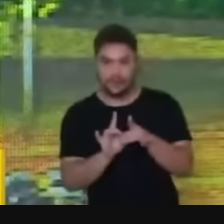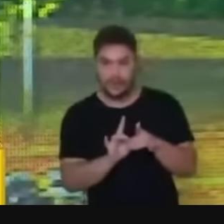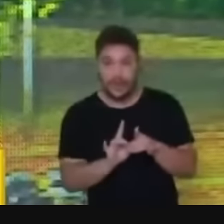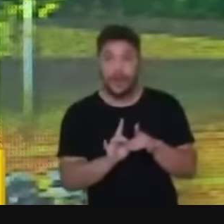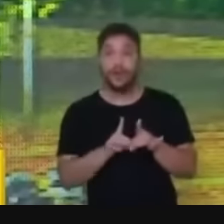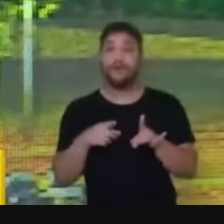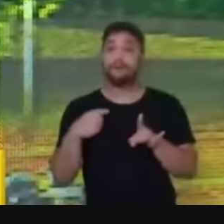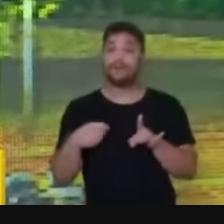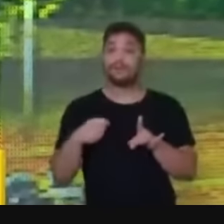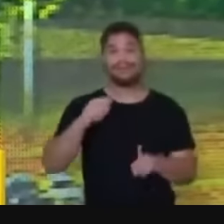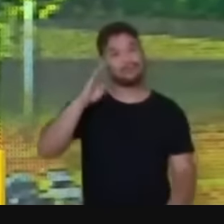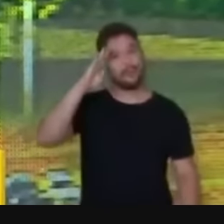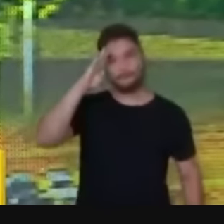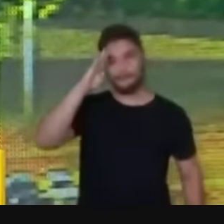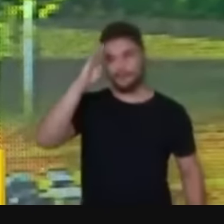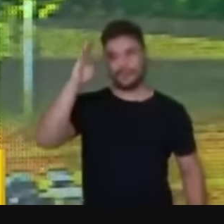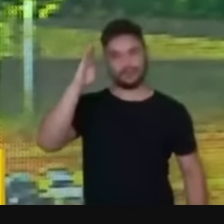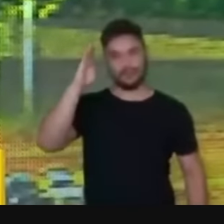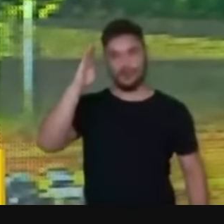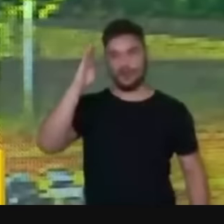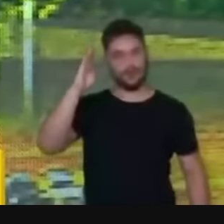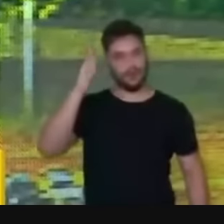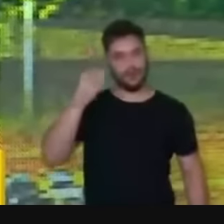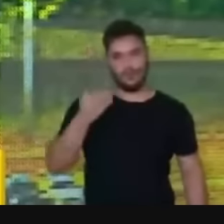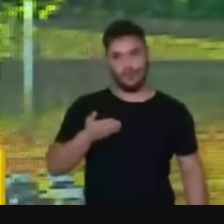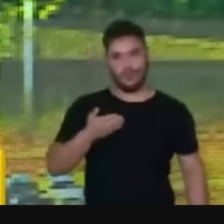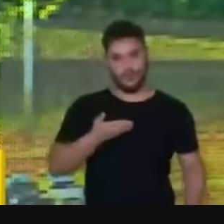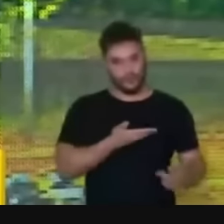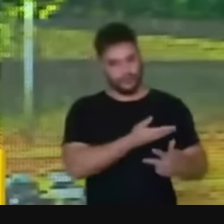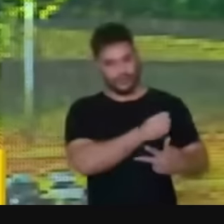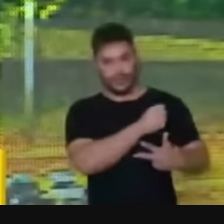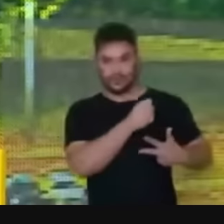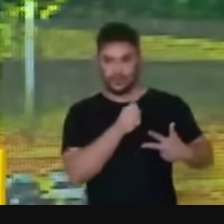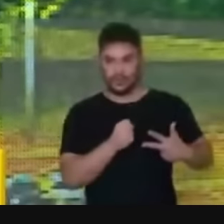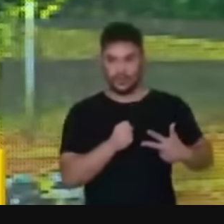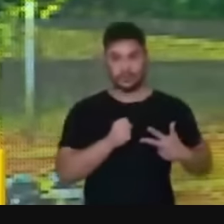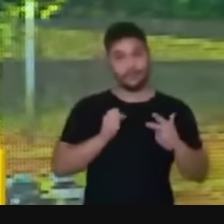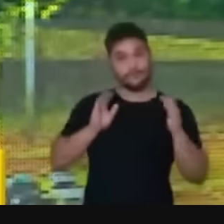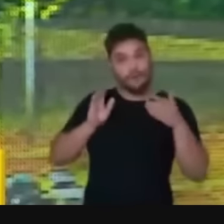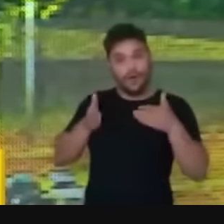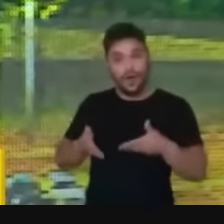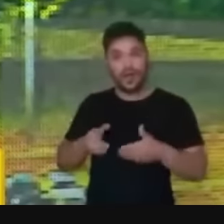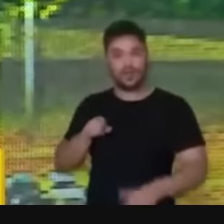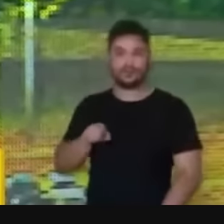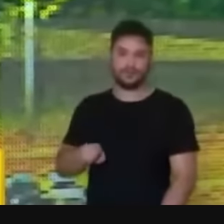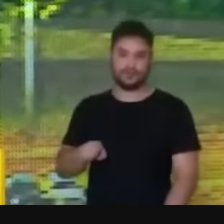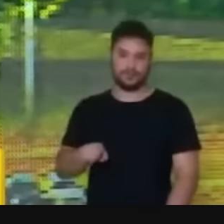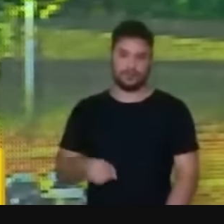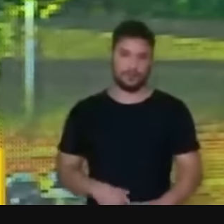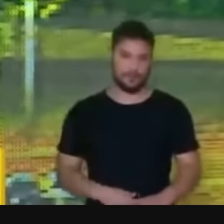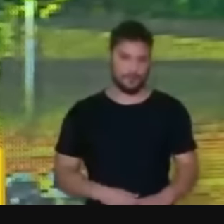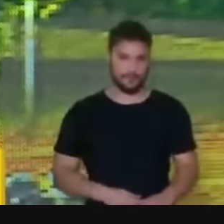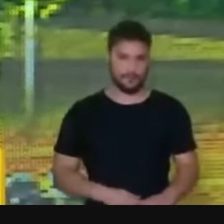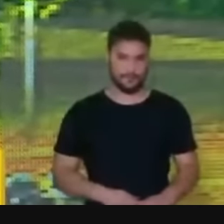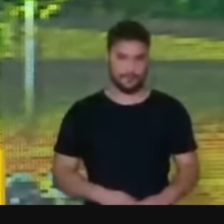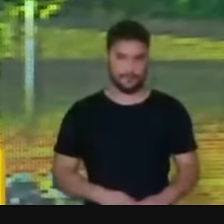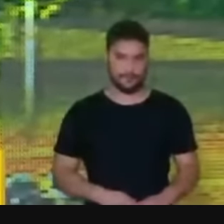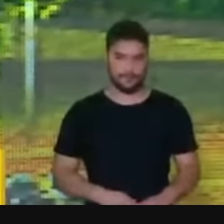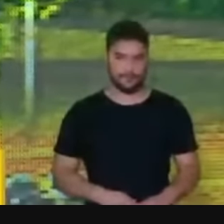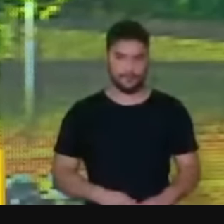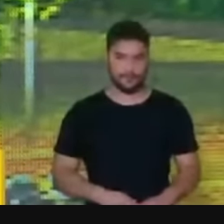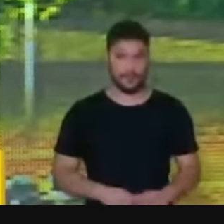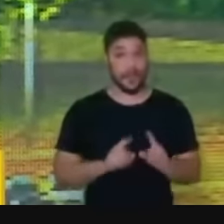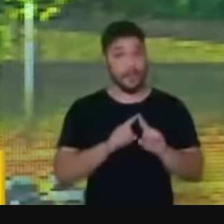no centro das prioridades dos três poderes e de todas as instituições. Mas